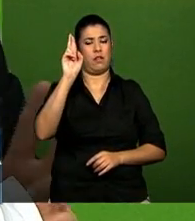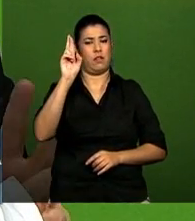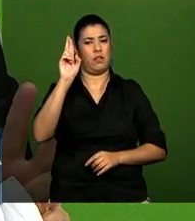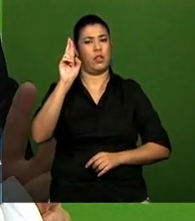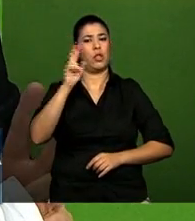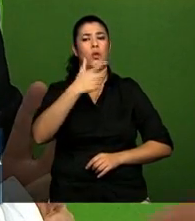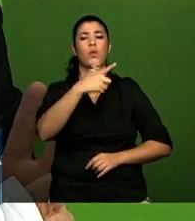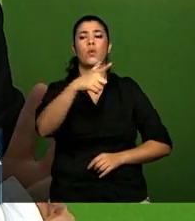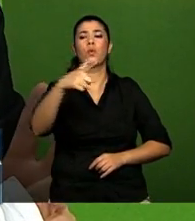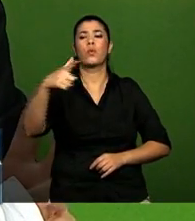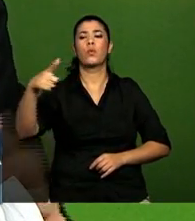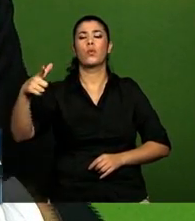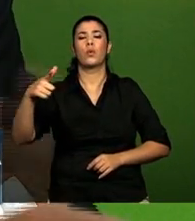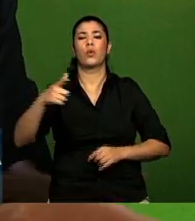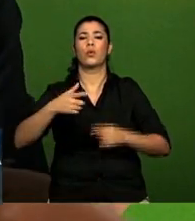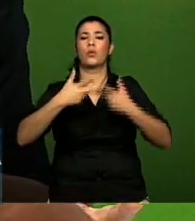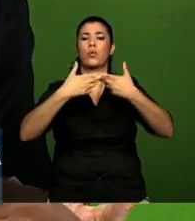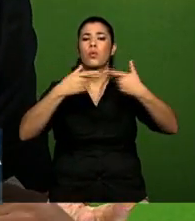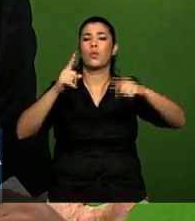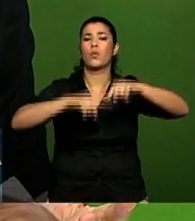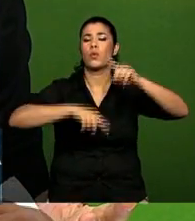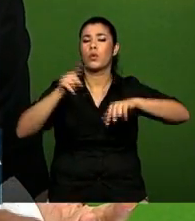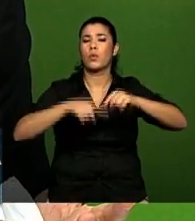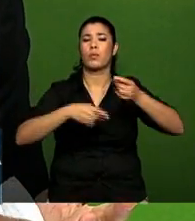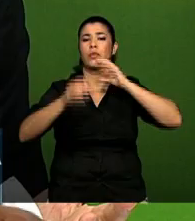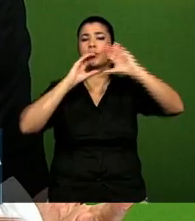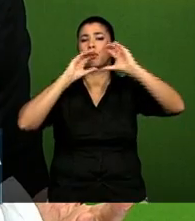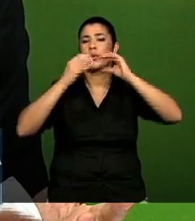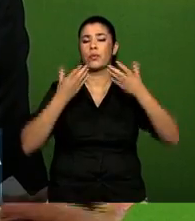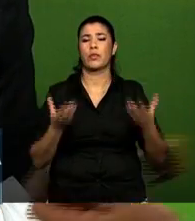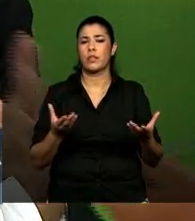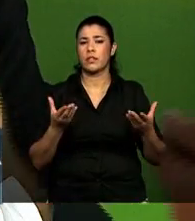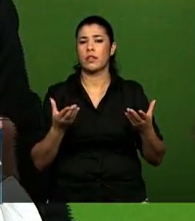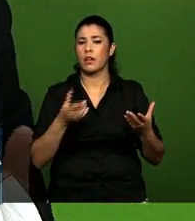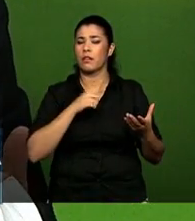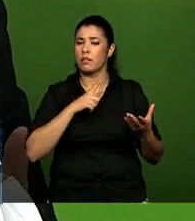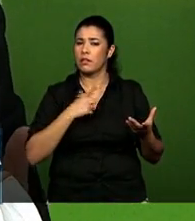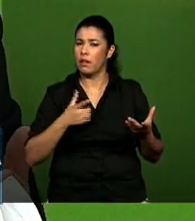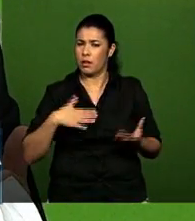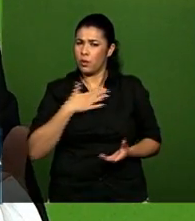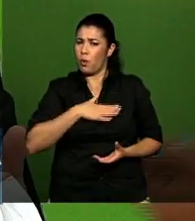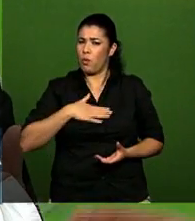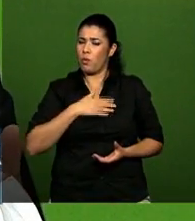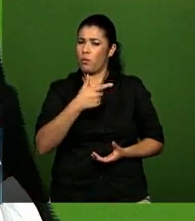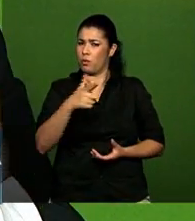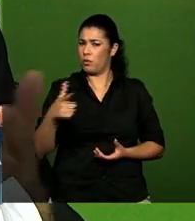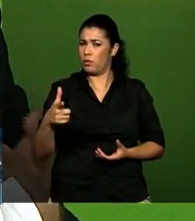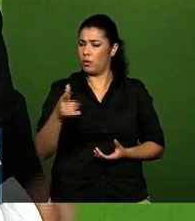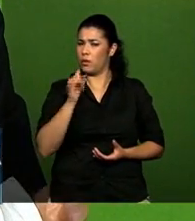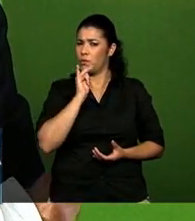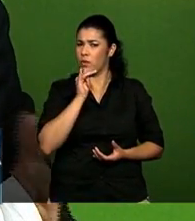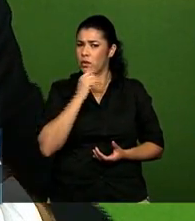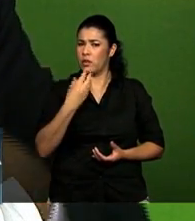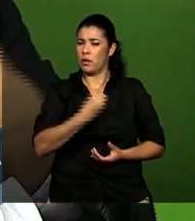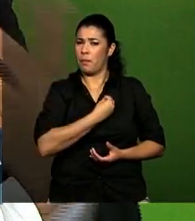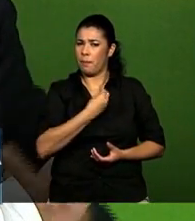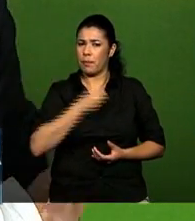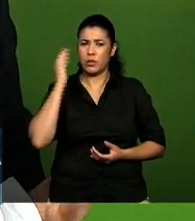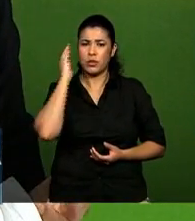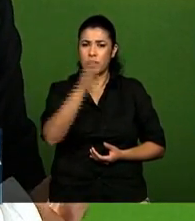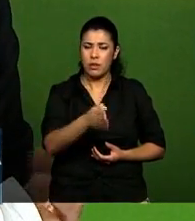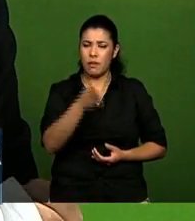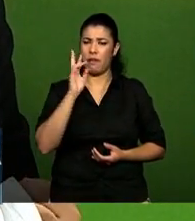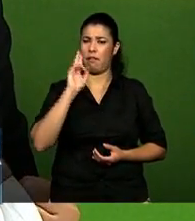instrumentos disponíveis né não só os mecanismos que nós gostamos eh de presença direto de